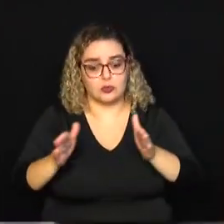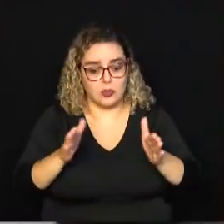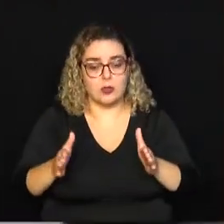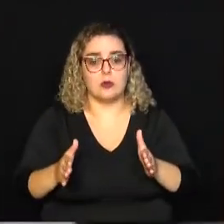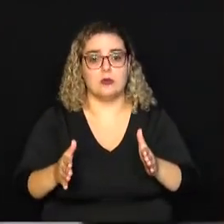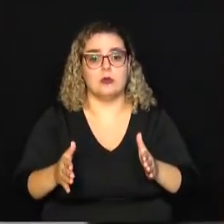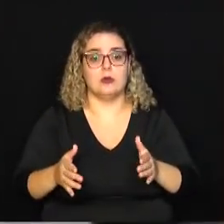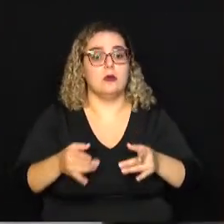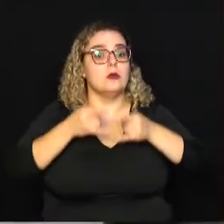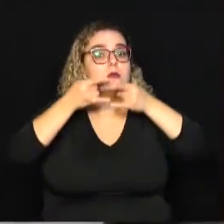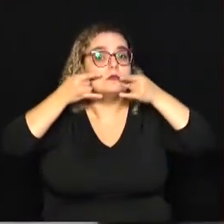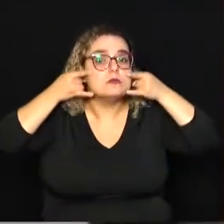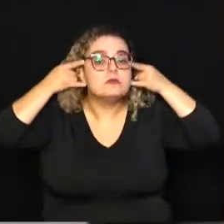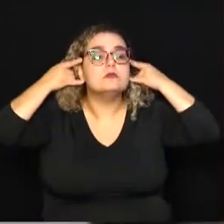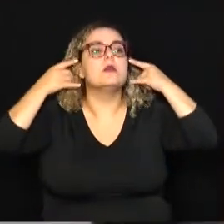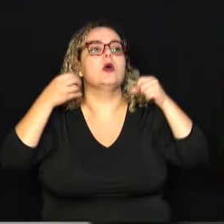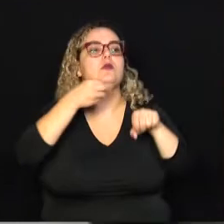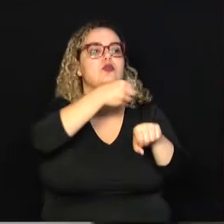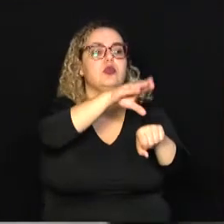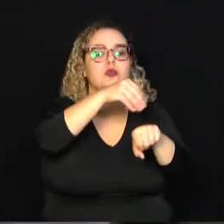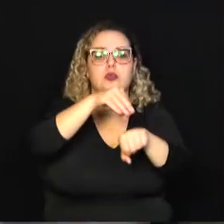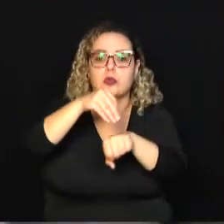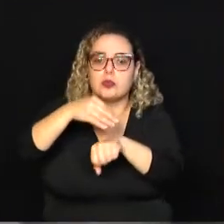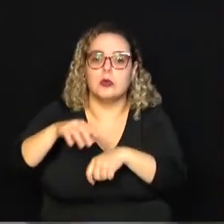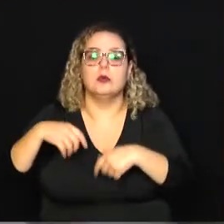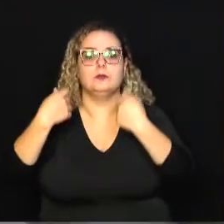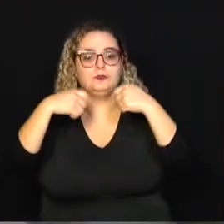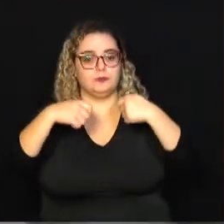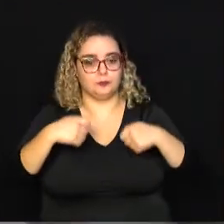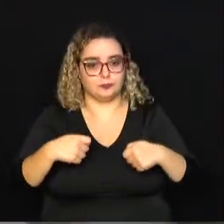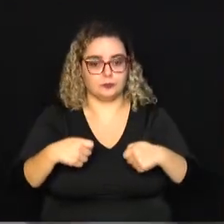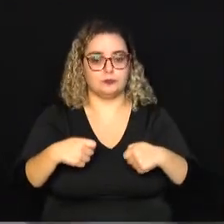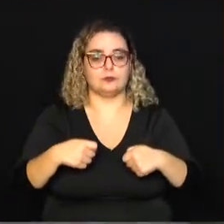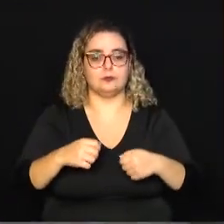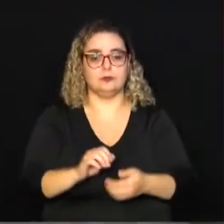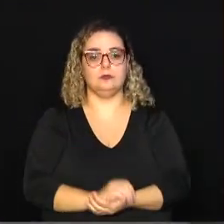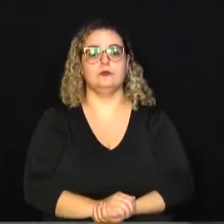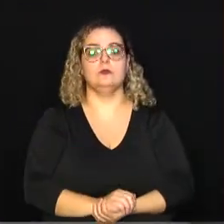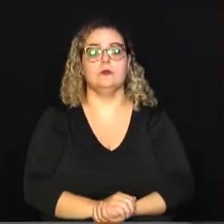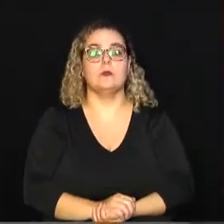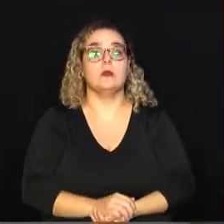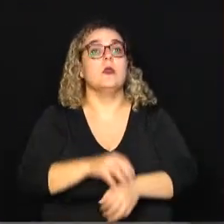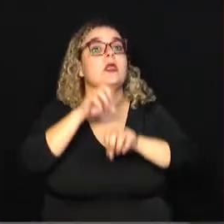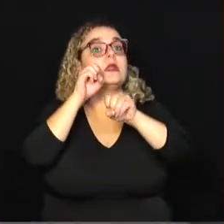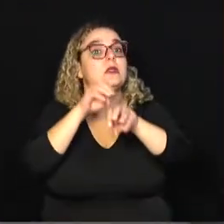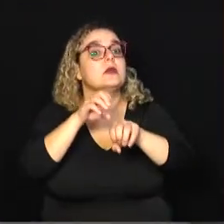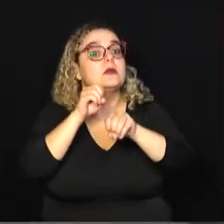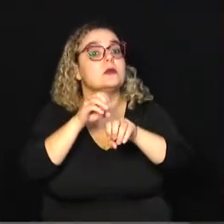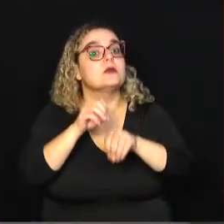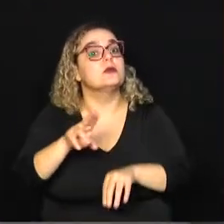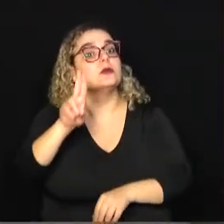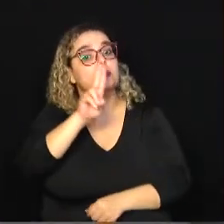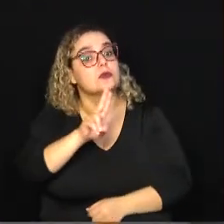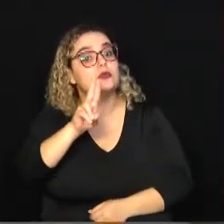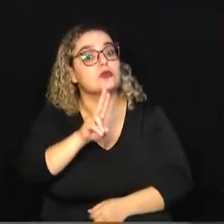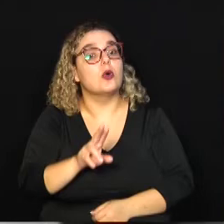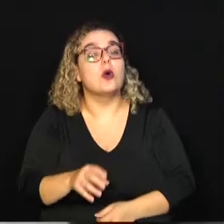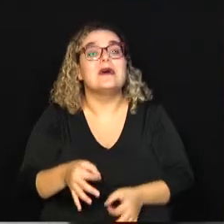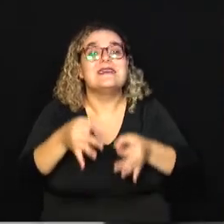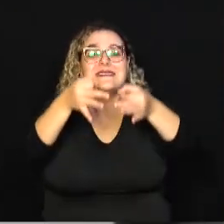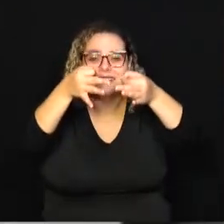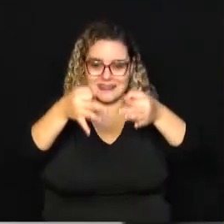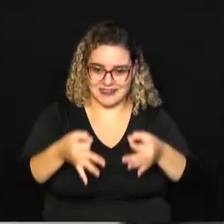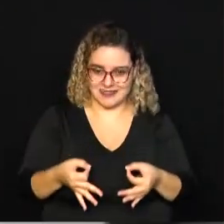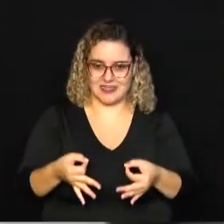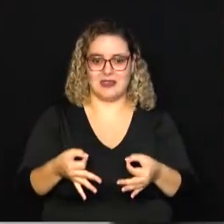de máscaras, né, que é uma outra questão que tem que ter o estímulo, a questão da educação sobre a utilização de máscaras adequada. Hoje, o